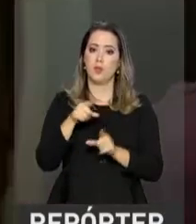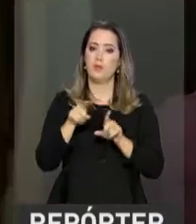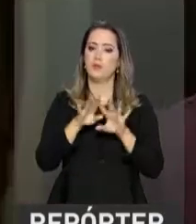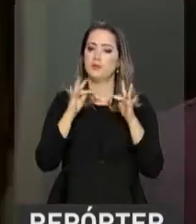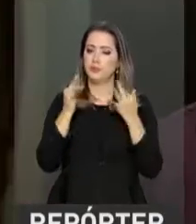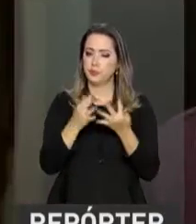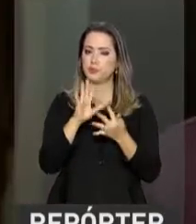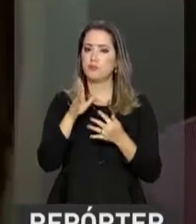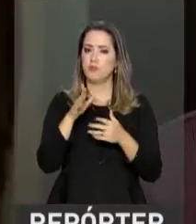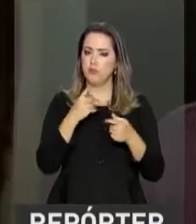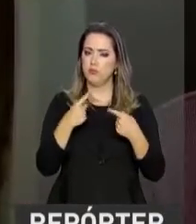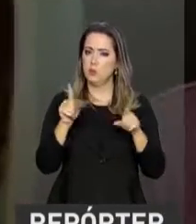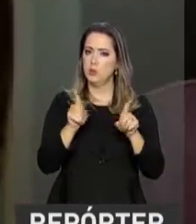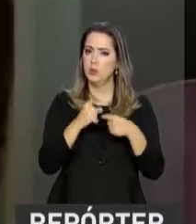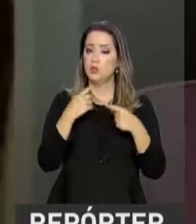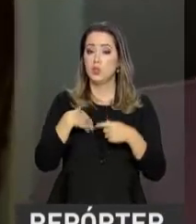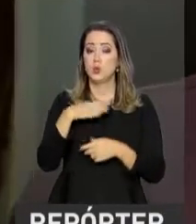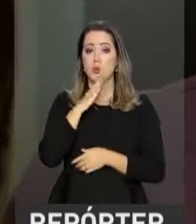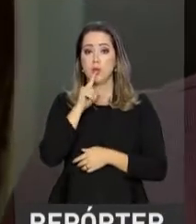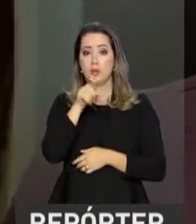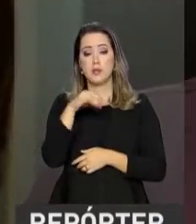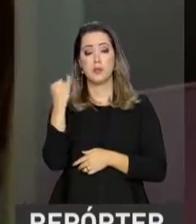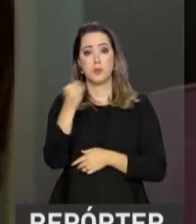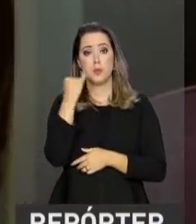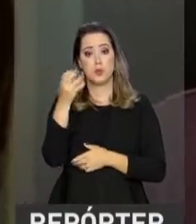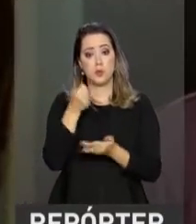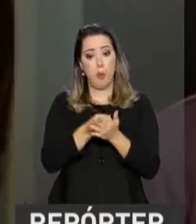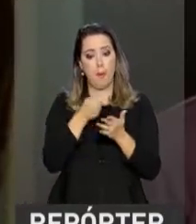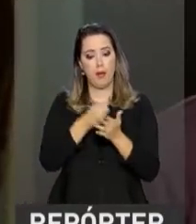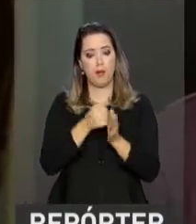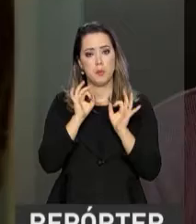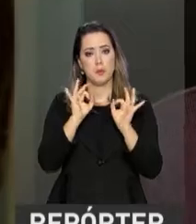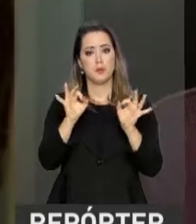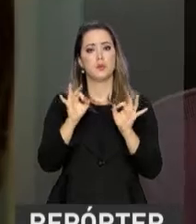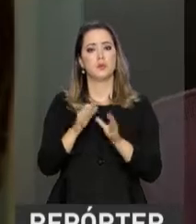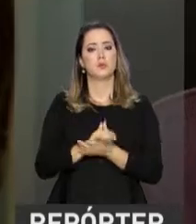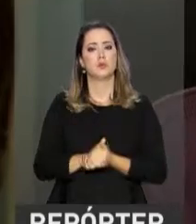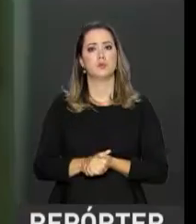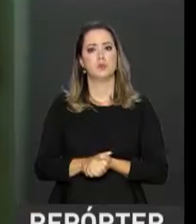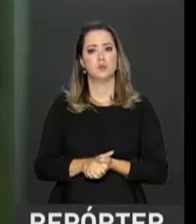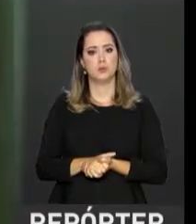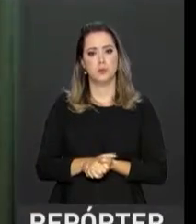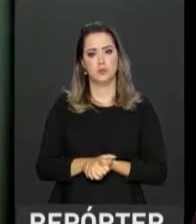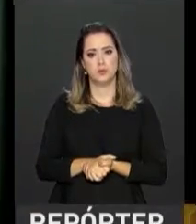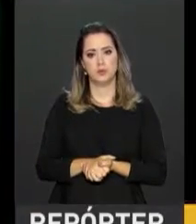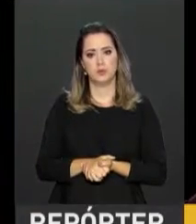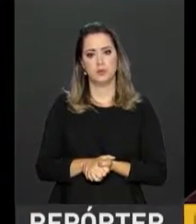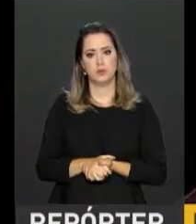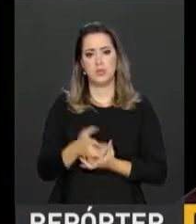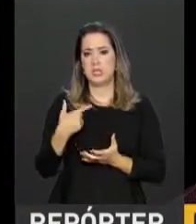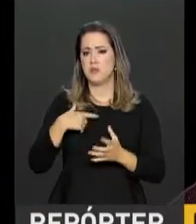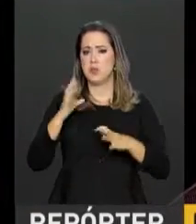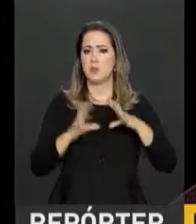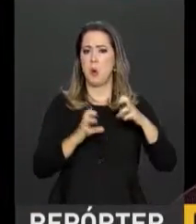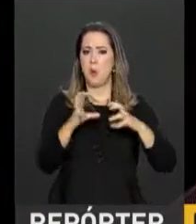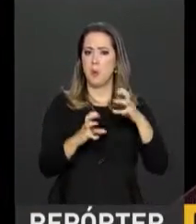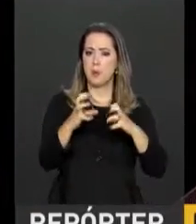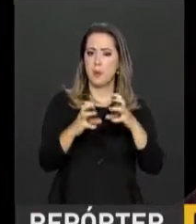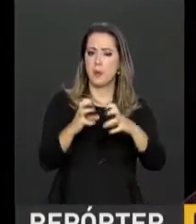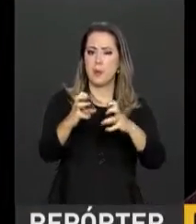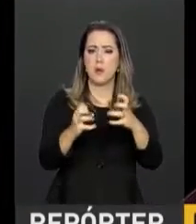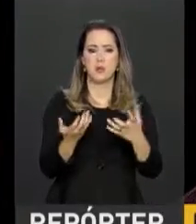a importância da justa recompensa pela criação intelectual são brigas é é é